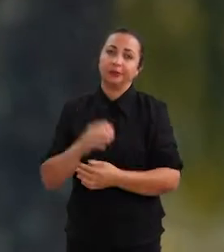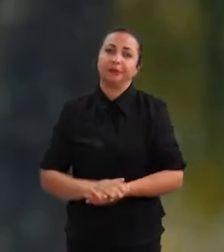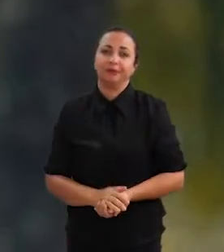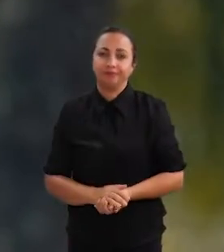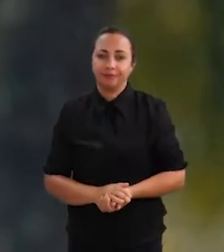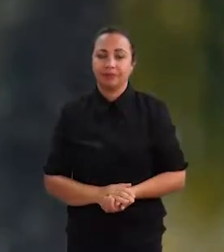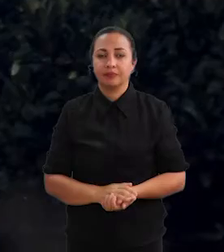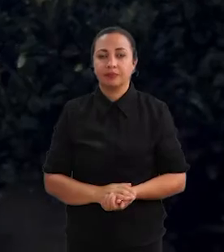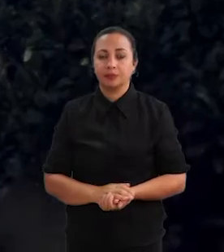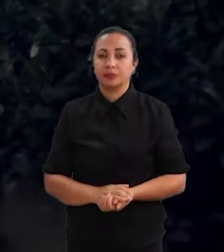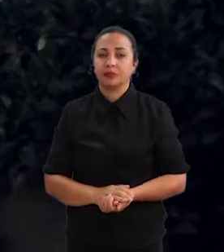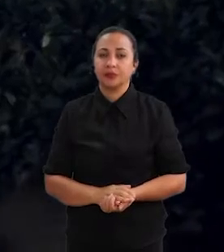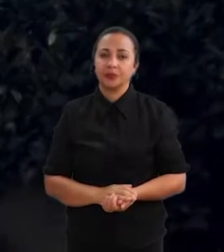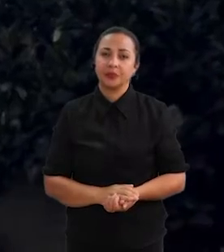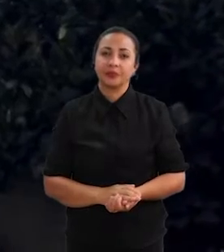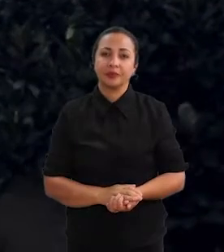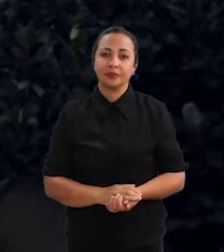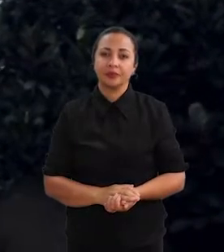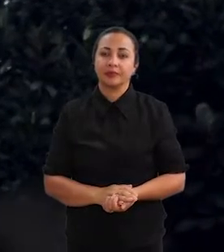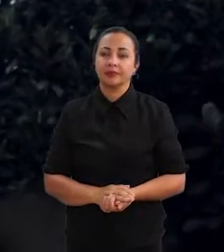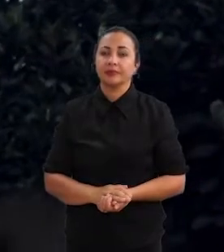florestais.